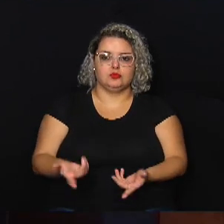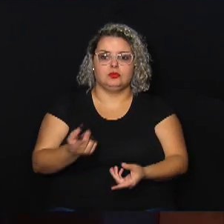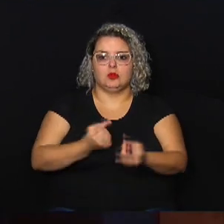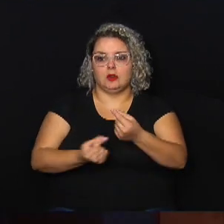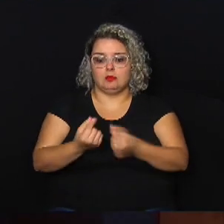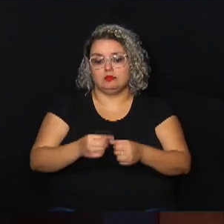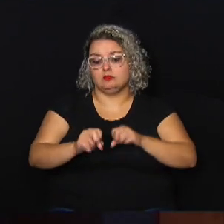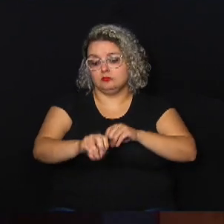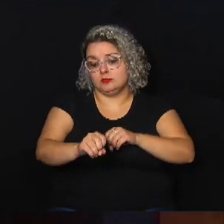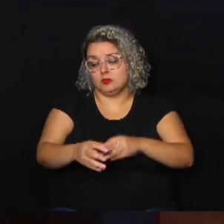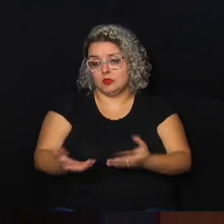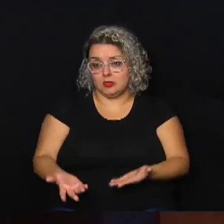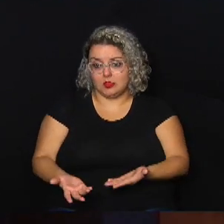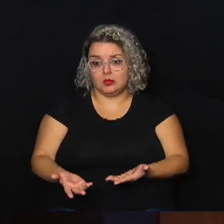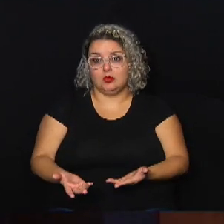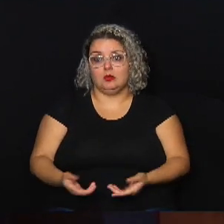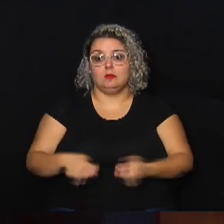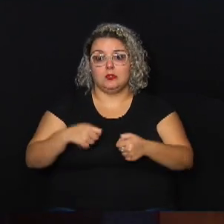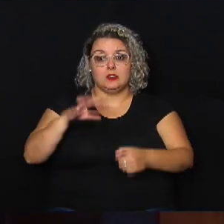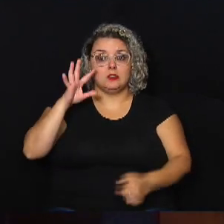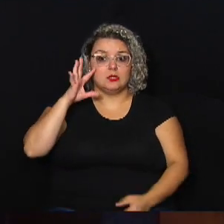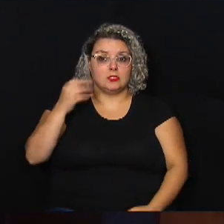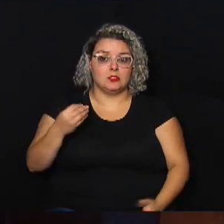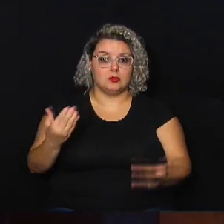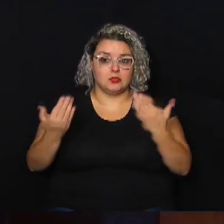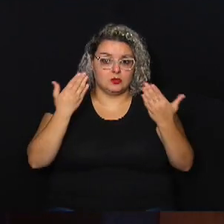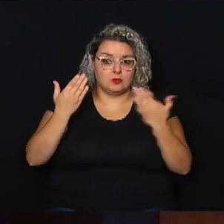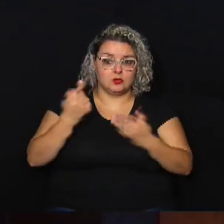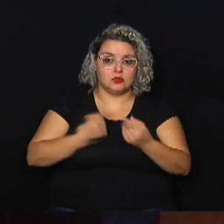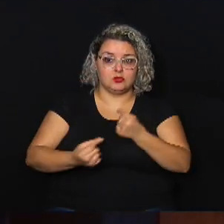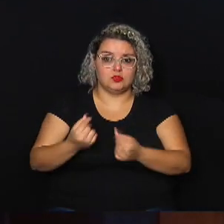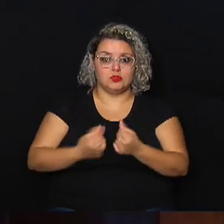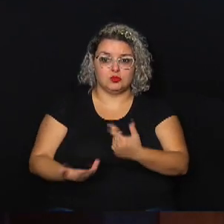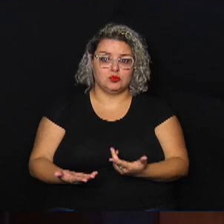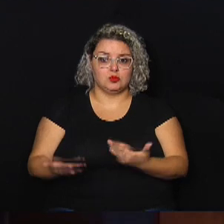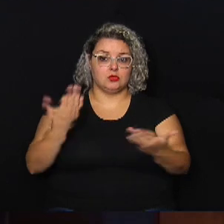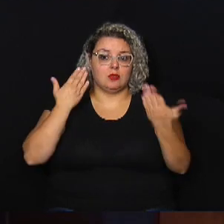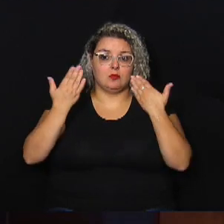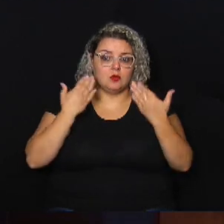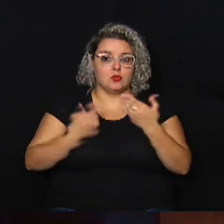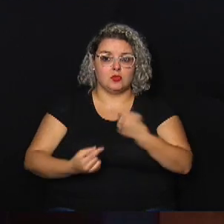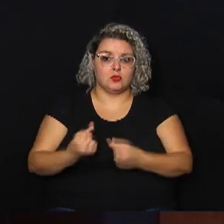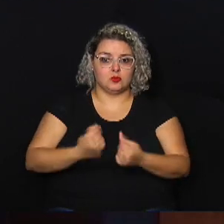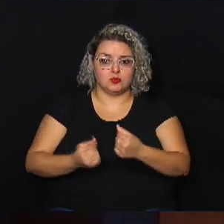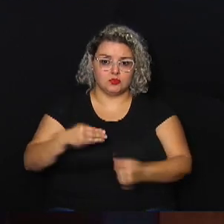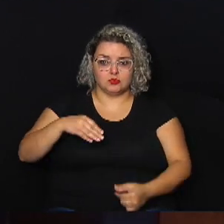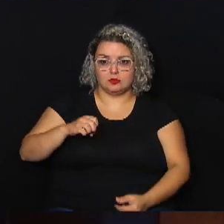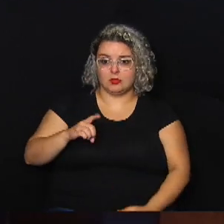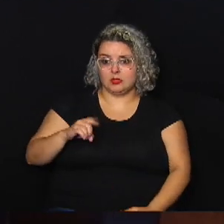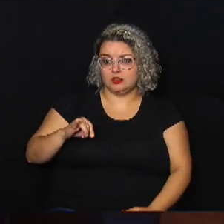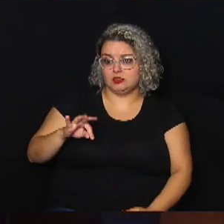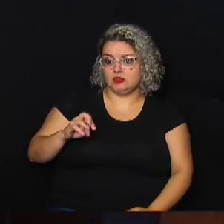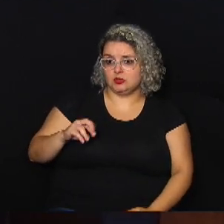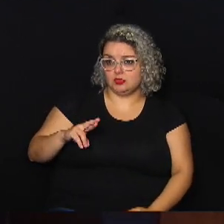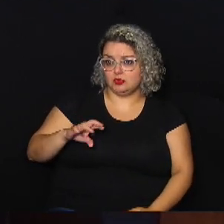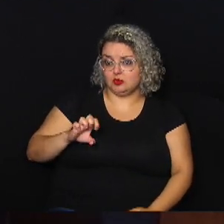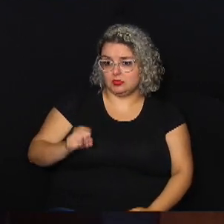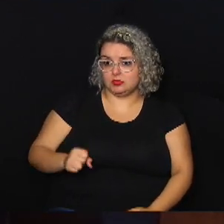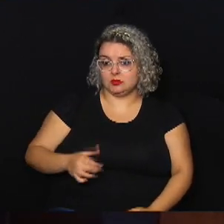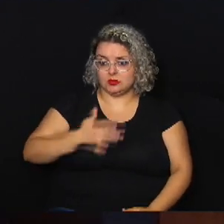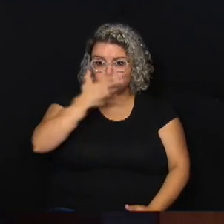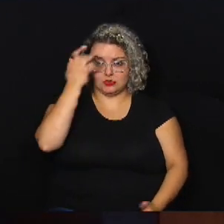esse conhecimento dessa psicologia econômica, da psicologia econômica dos investidores, dos consumidores, os